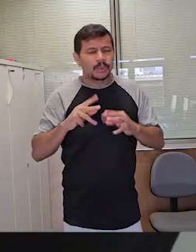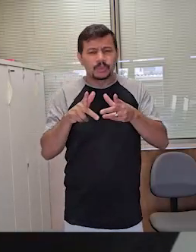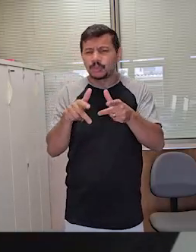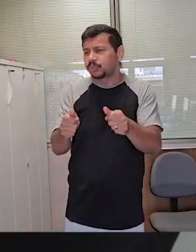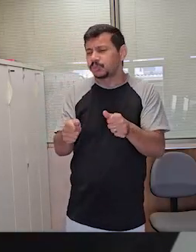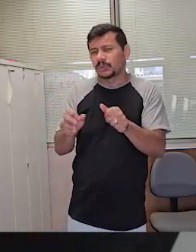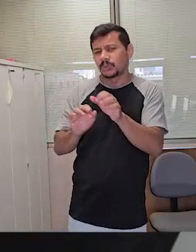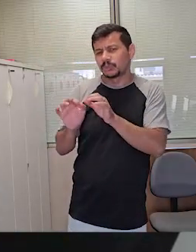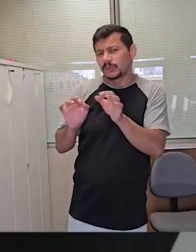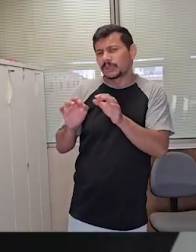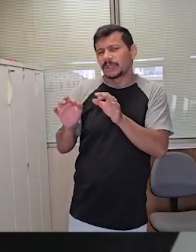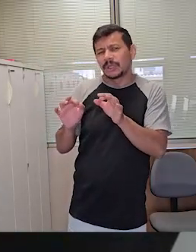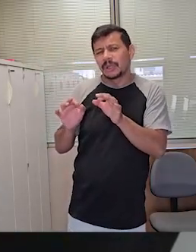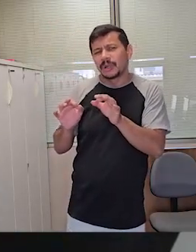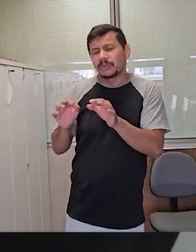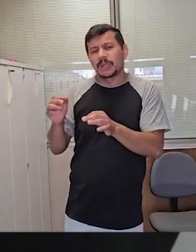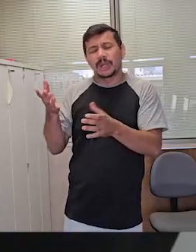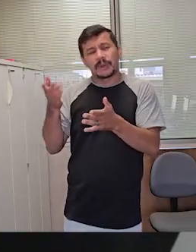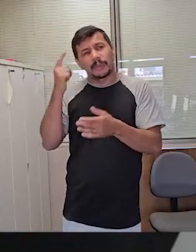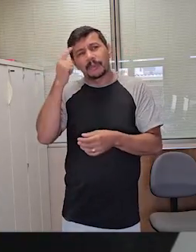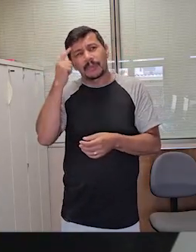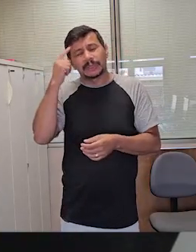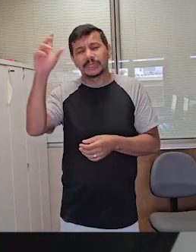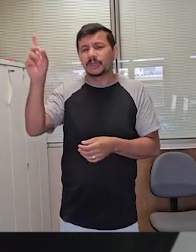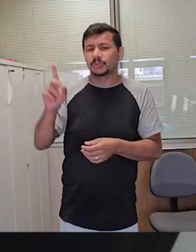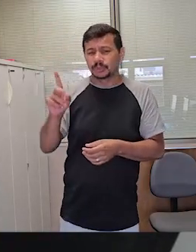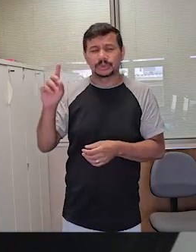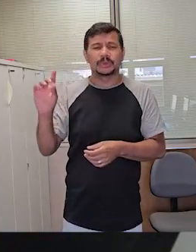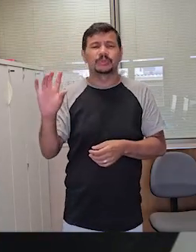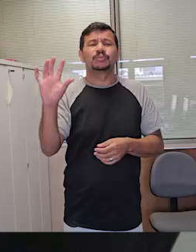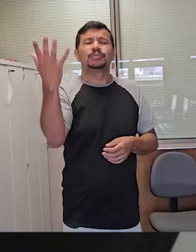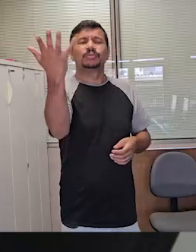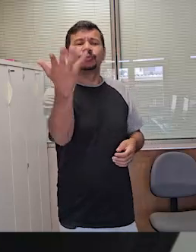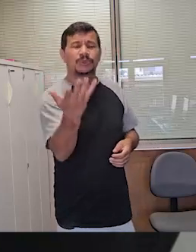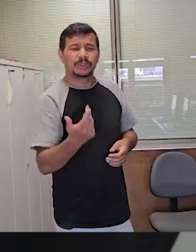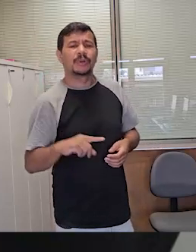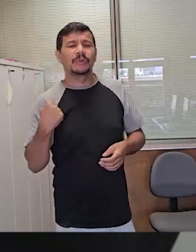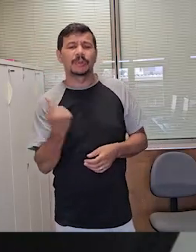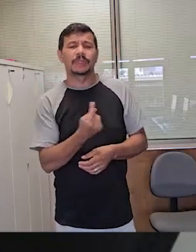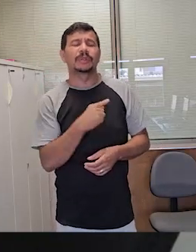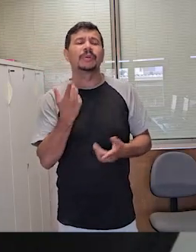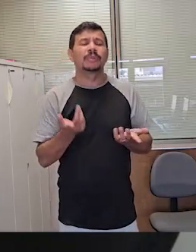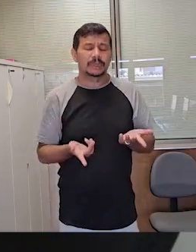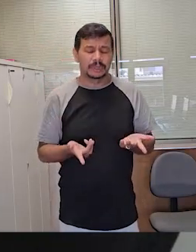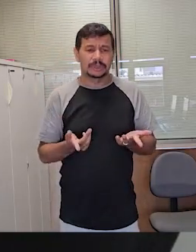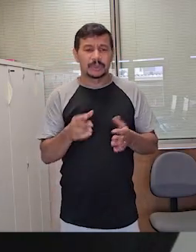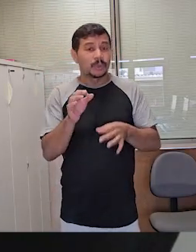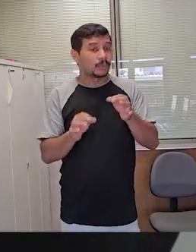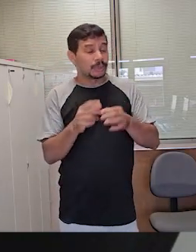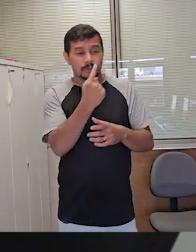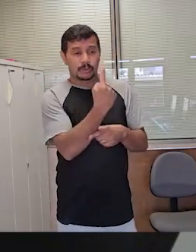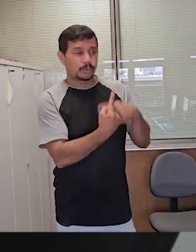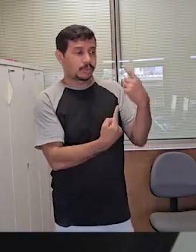inteiro, para que a gente tente, de uma certa forma, restaurar os direitos, principalmente quando nós estamos... Esse foi um caso do juiz, né? Que